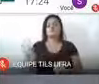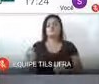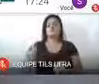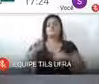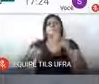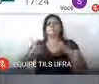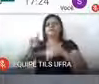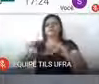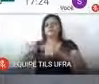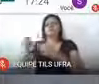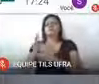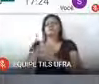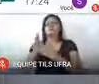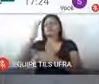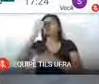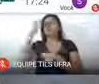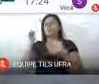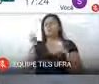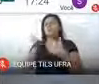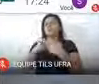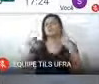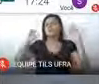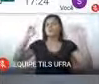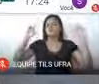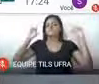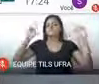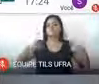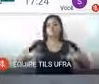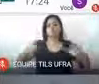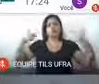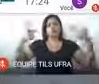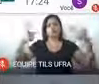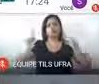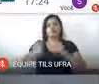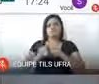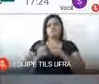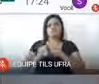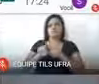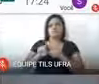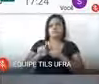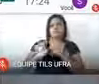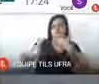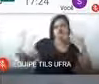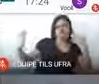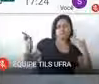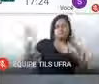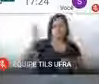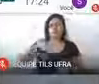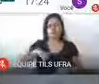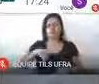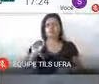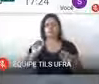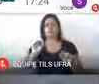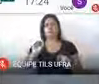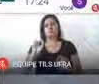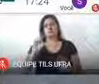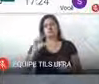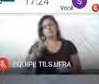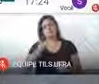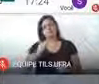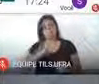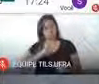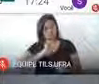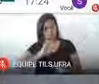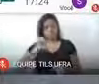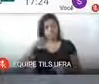abordagem dia religiosa, então ela trouxe essas questões justamente para fazer um mapeamento. Ela mostra aqui os pontos